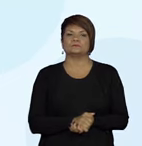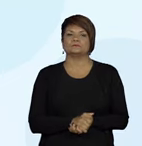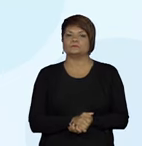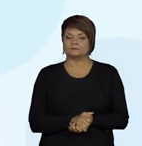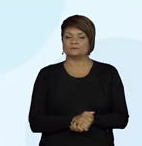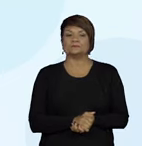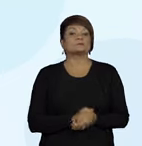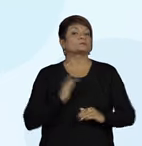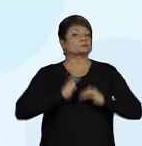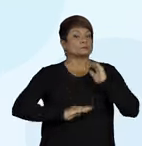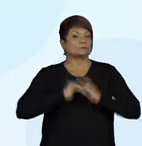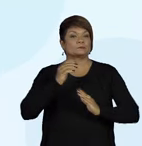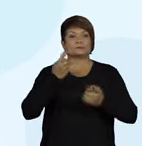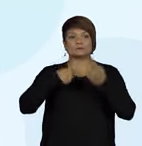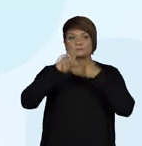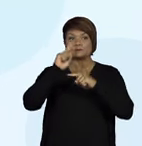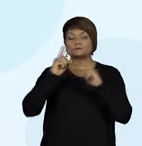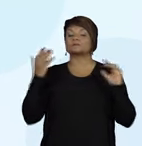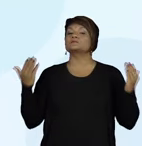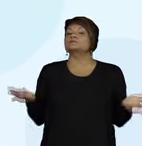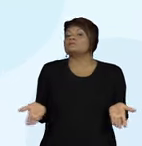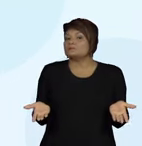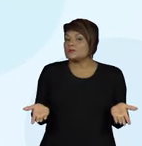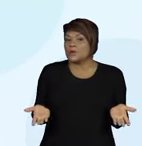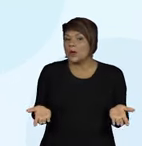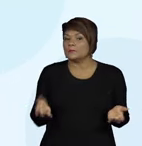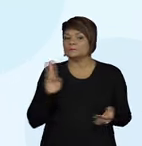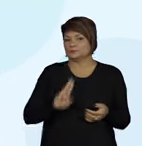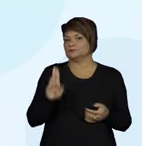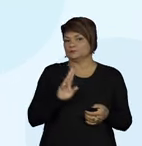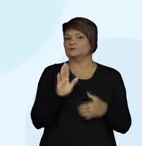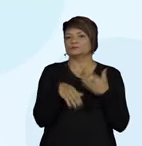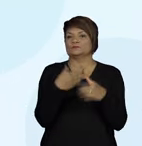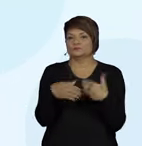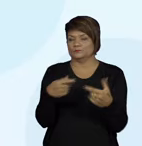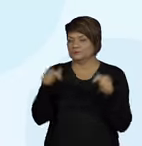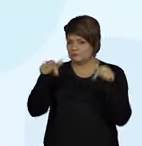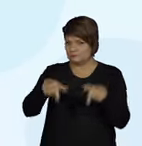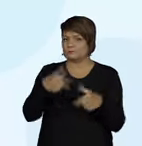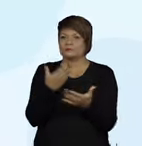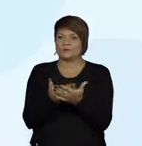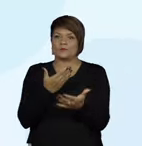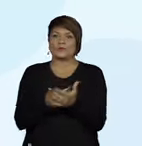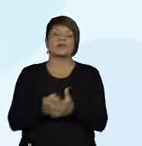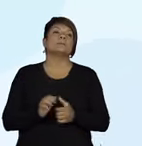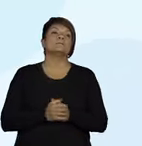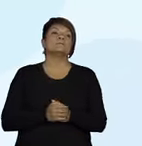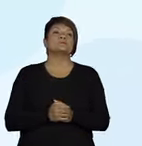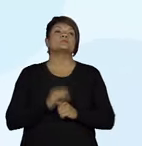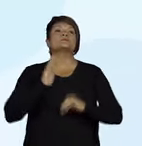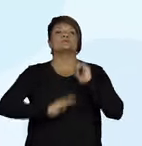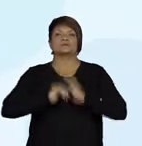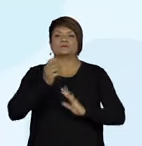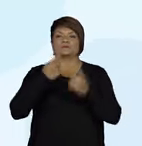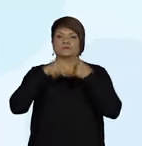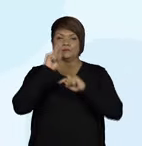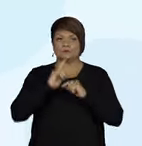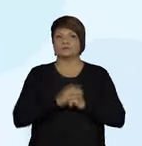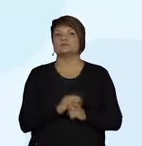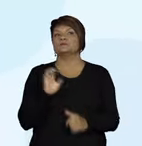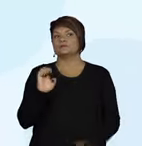é a habilidade que a gente vai utilizar e desenvolver nessa aula. A habilidade é